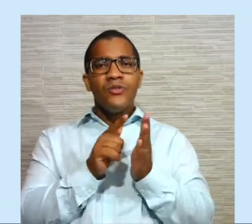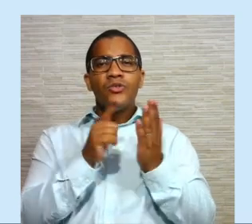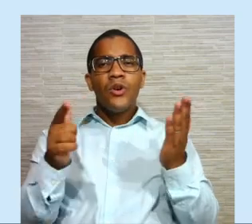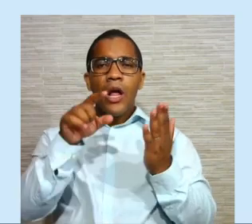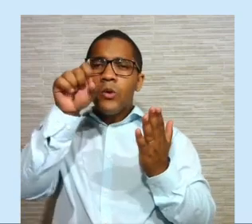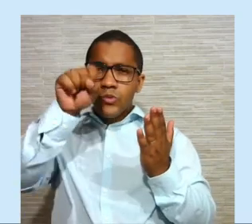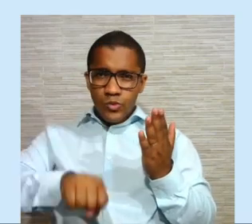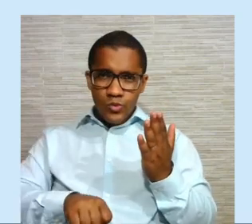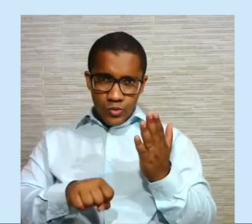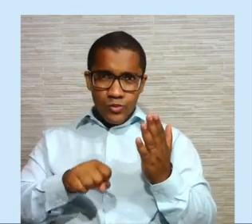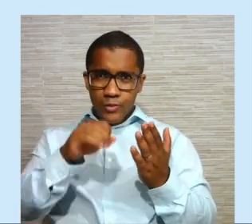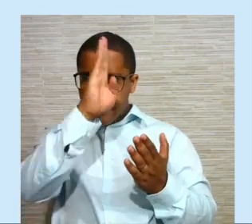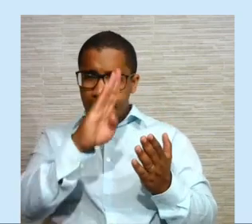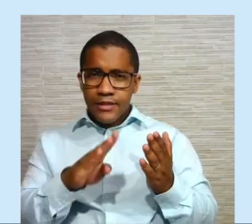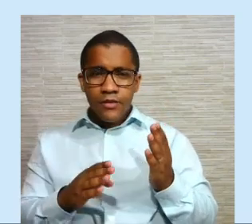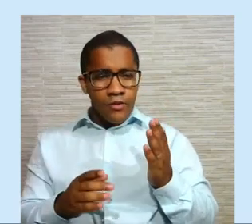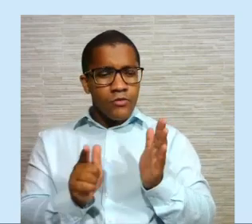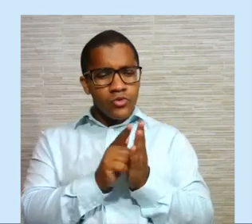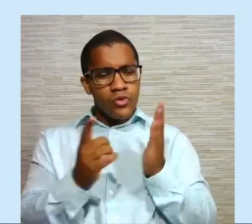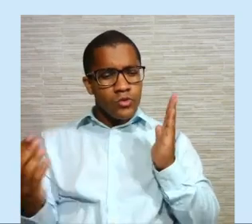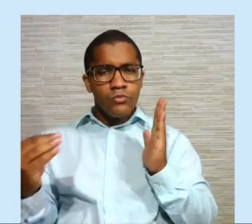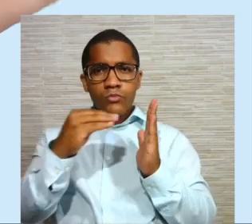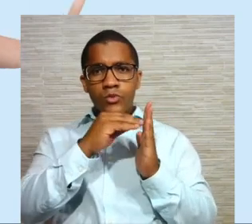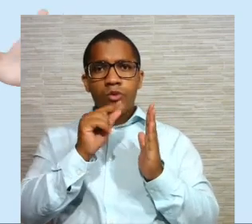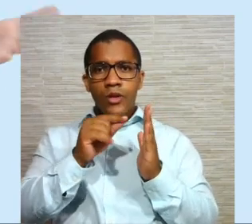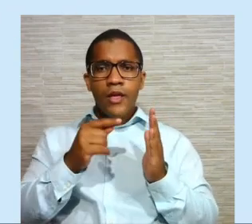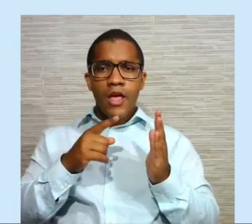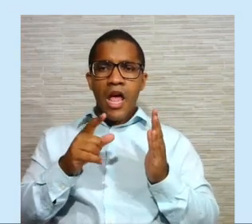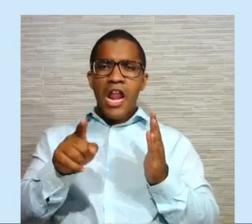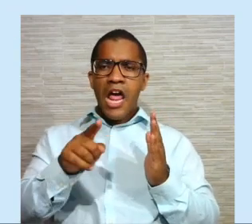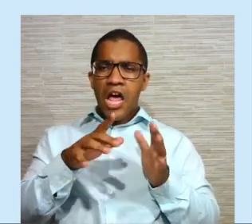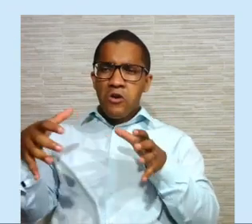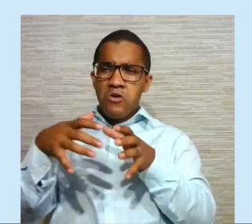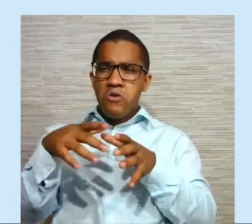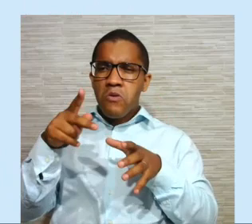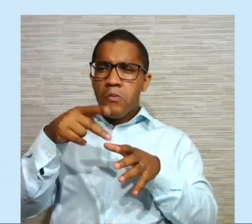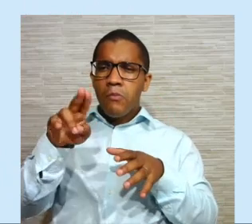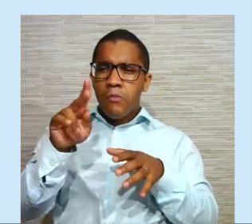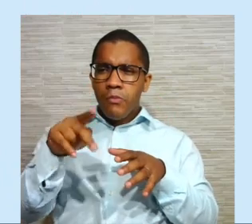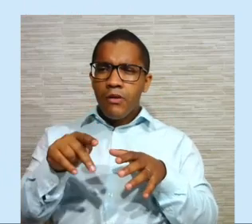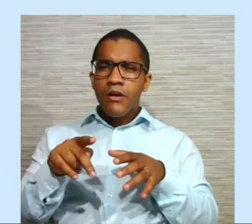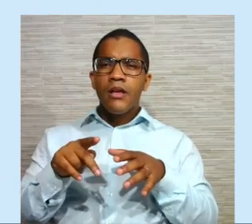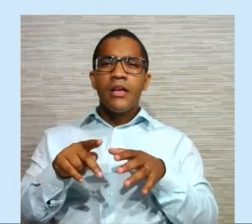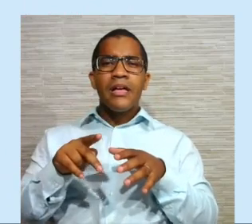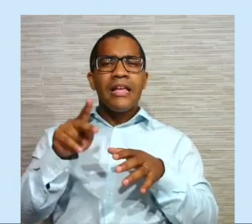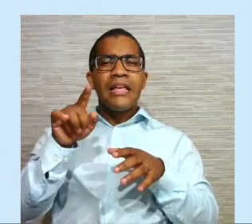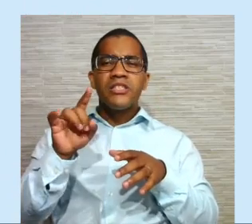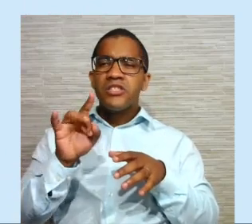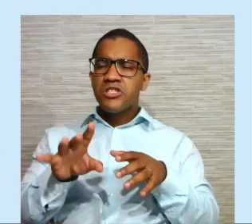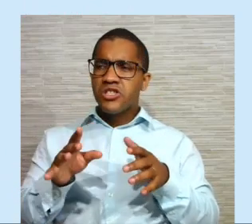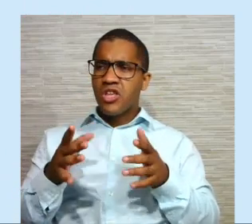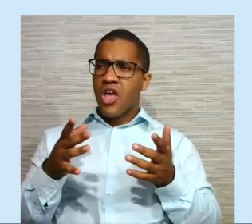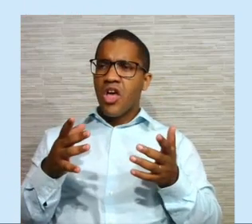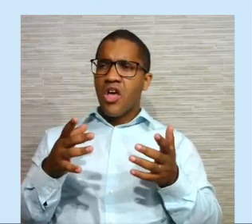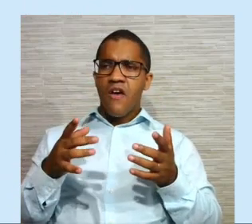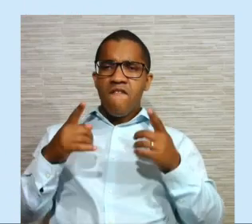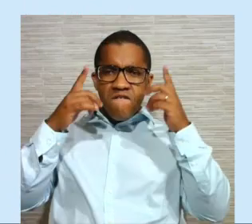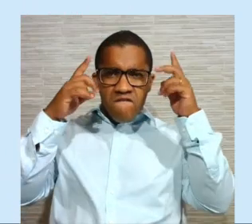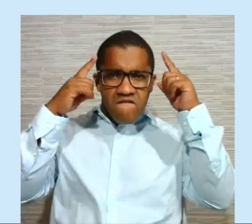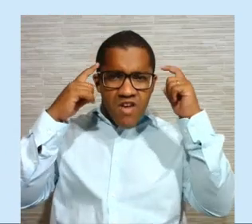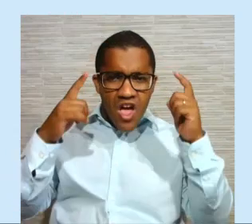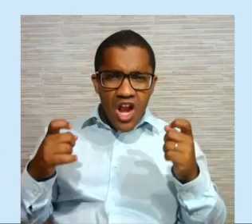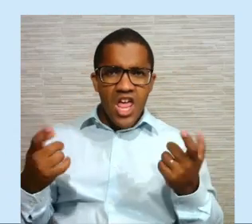no sul do país que falou mal dos punks, né? Diziam que eles só queriam a desordem, né? Que se drogavam, que